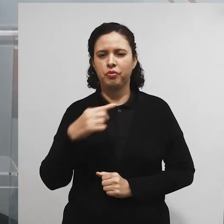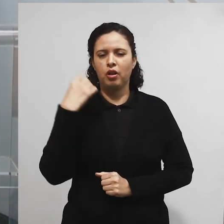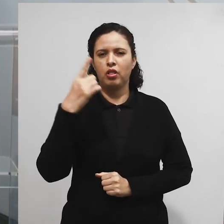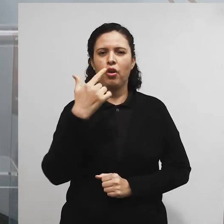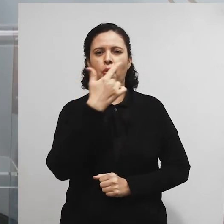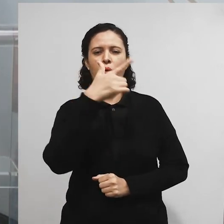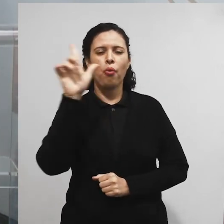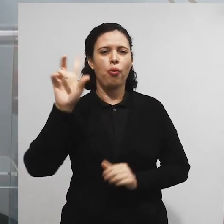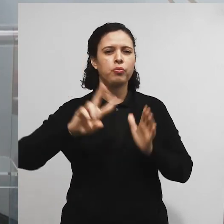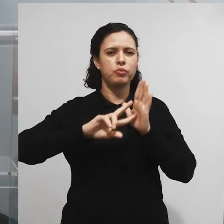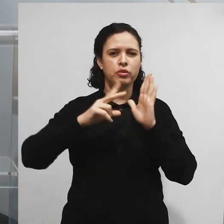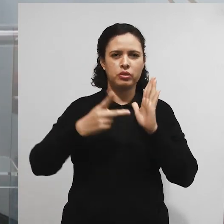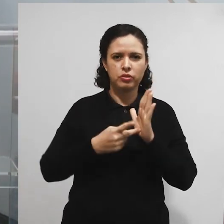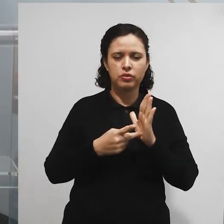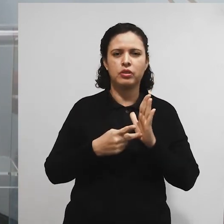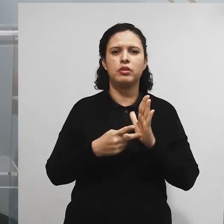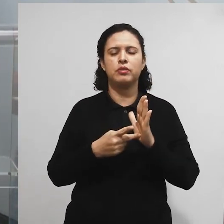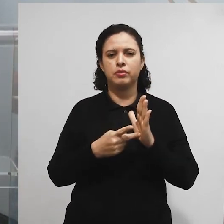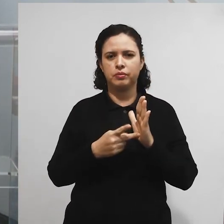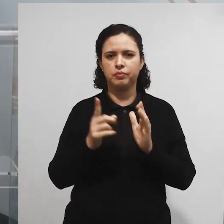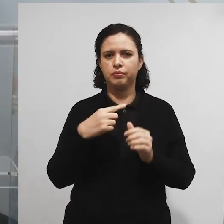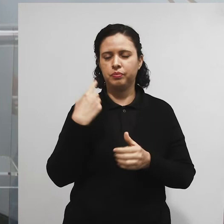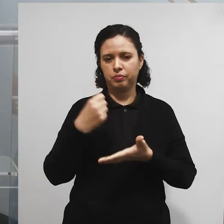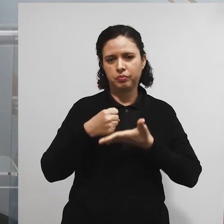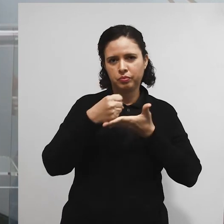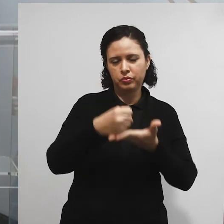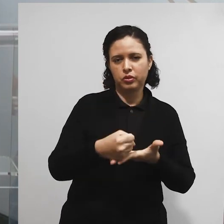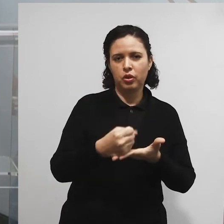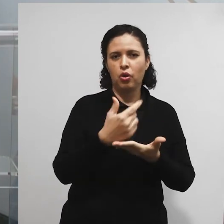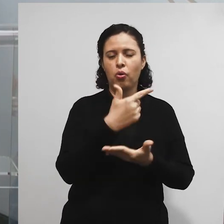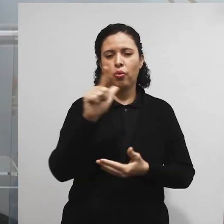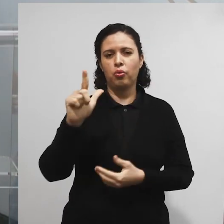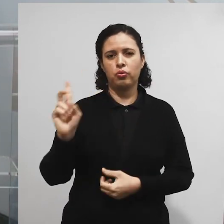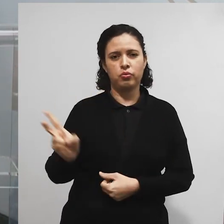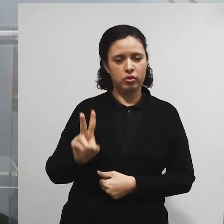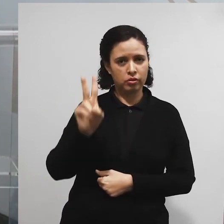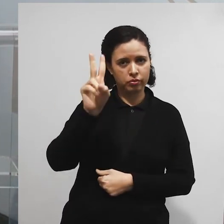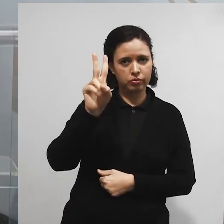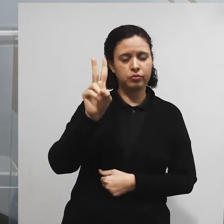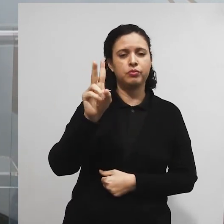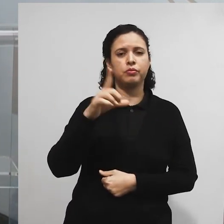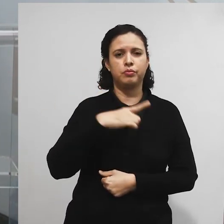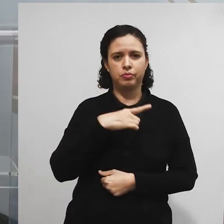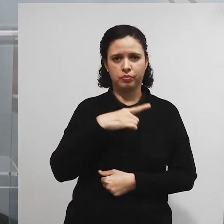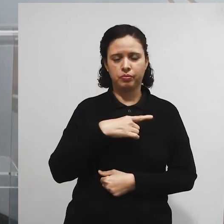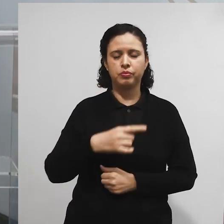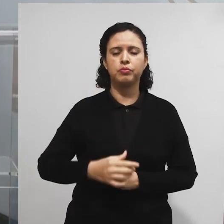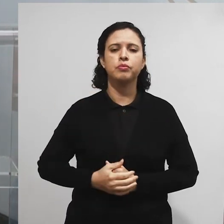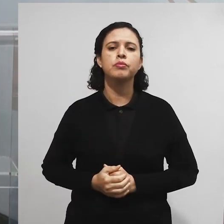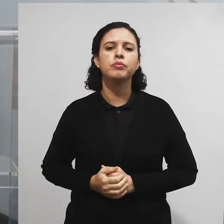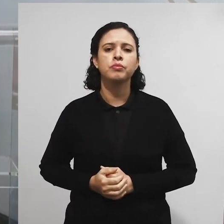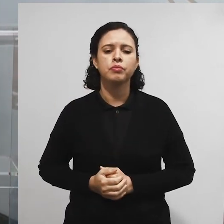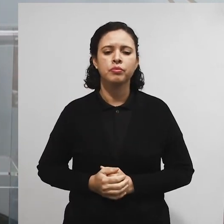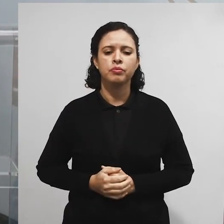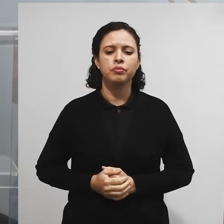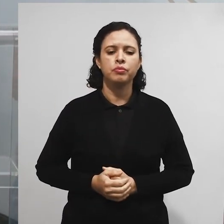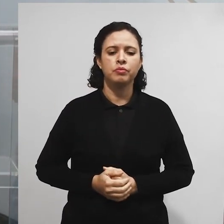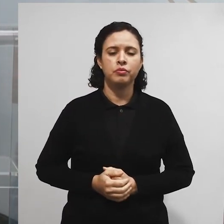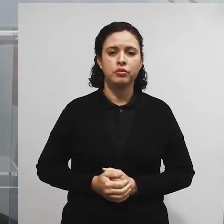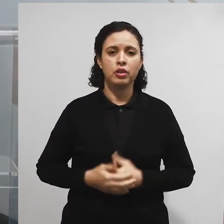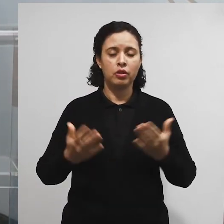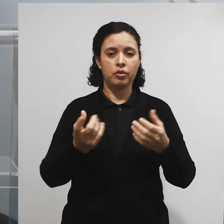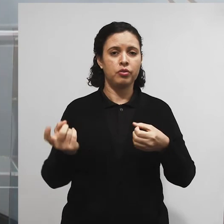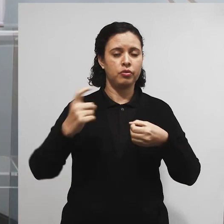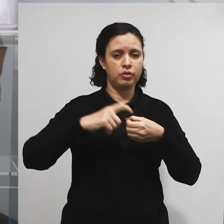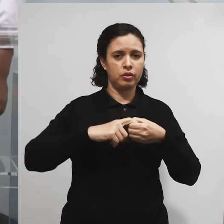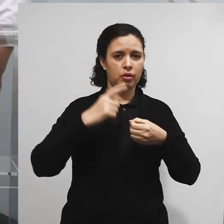sentido, tem um outro significado. Nós atribuímos um outro valor, enquanto eles também atribuem outros valores. Muito bem, vamos voltar para